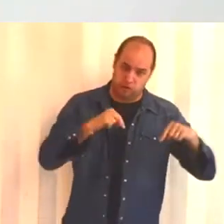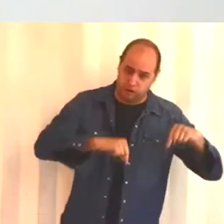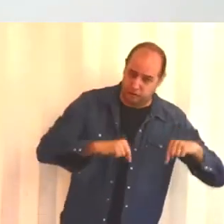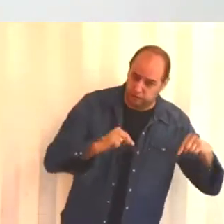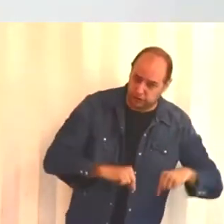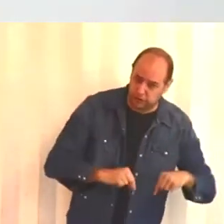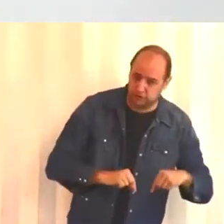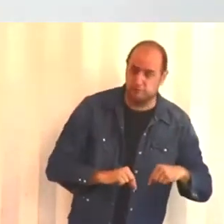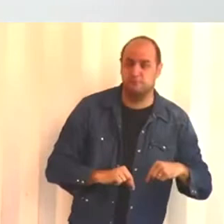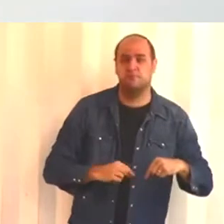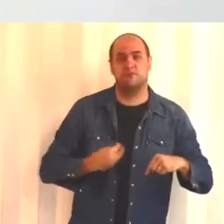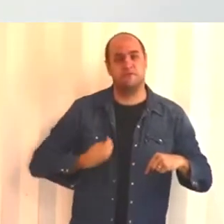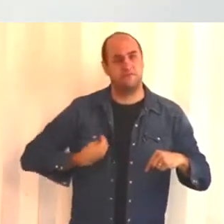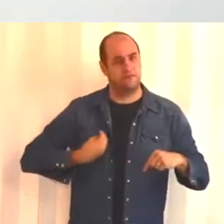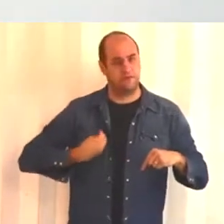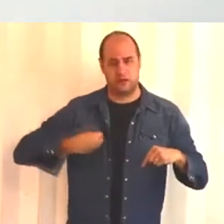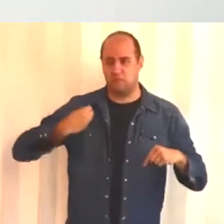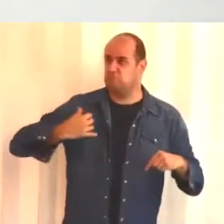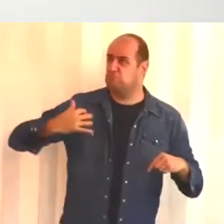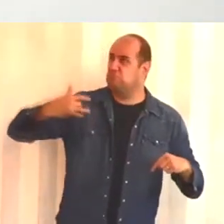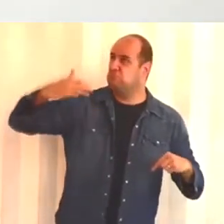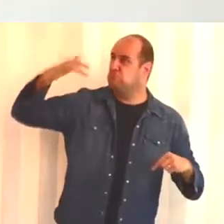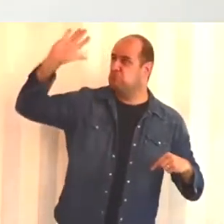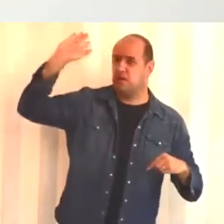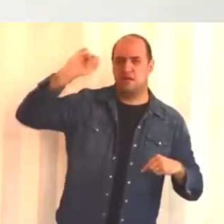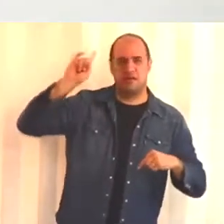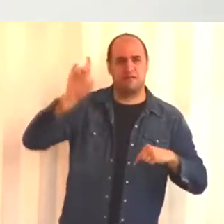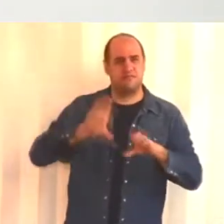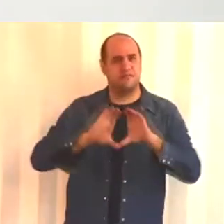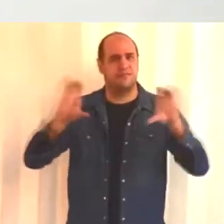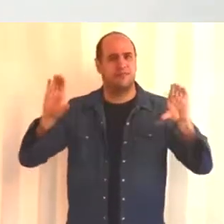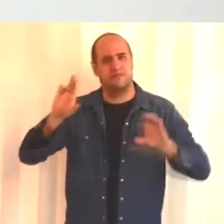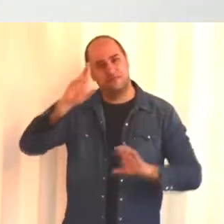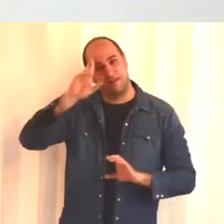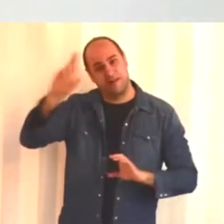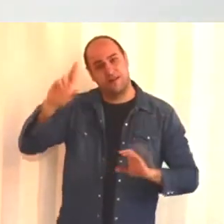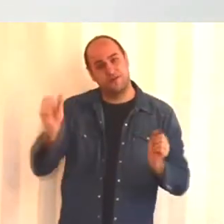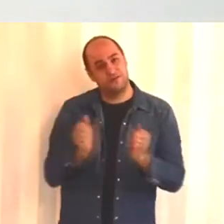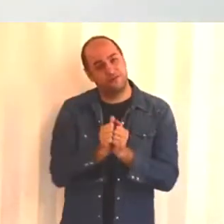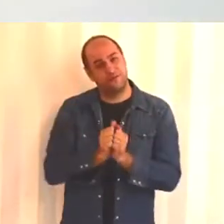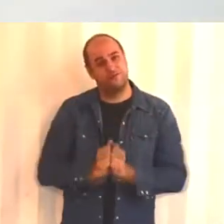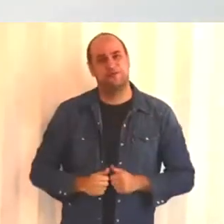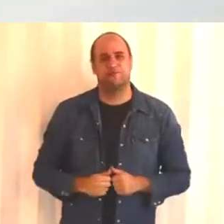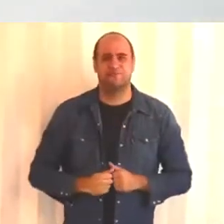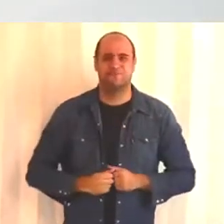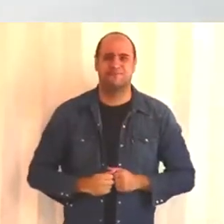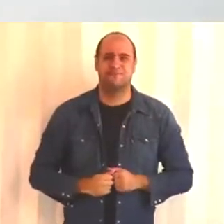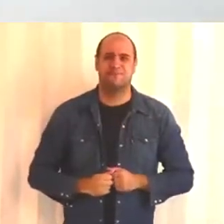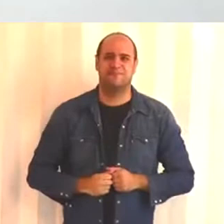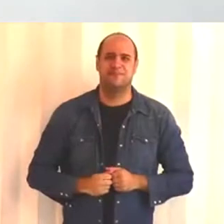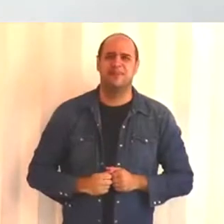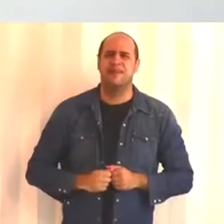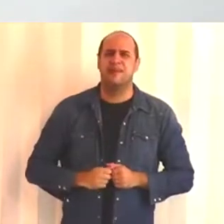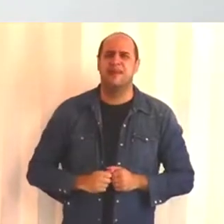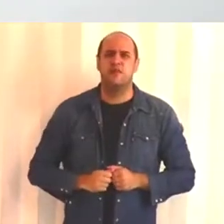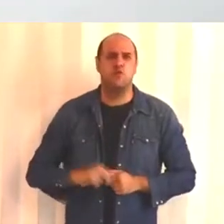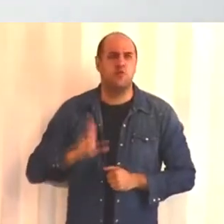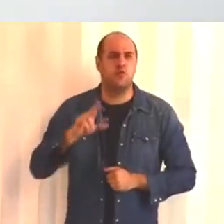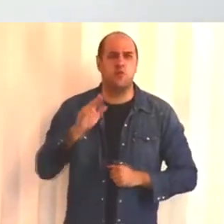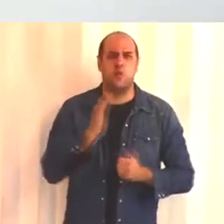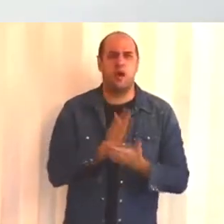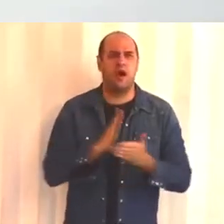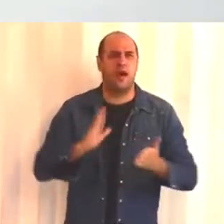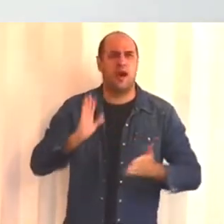aqui, você continua vivendo, porque temos a vida no Senhor. E se tem algo que não vai interromper jamais, na